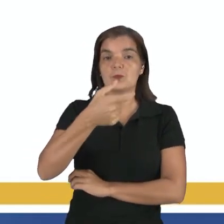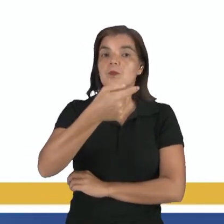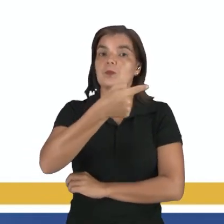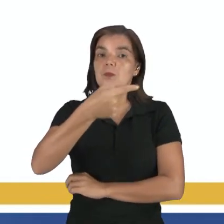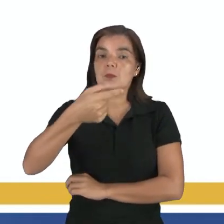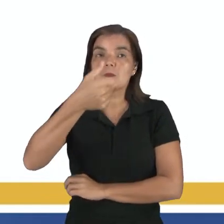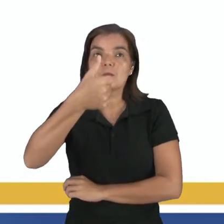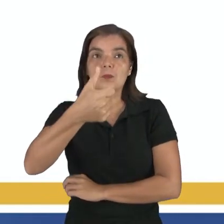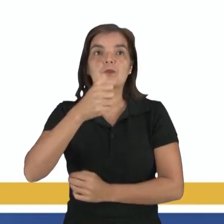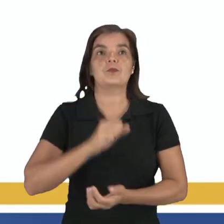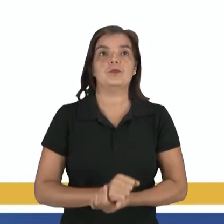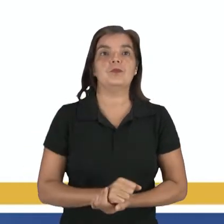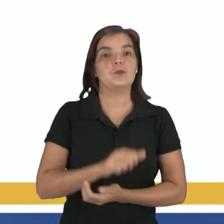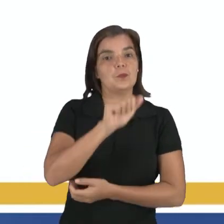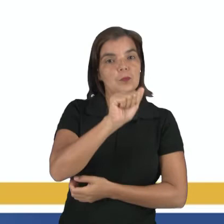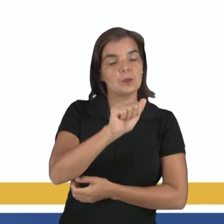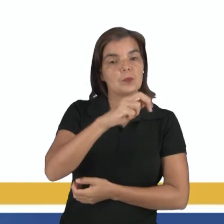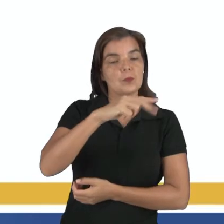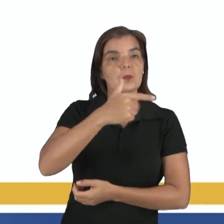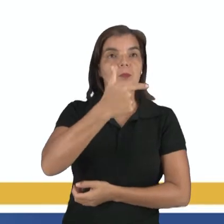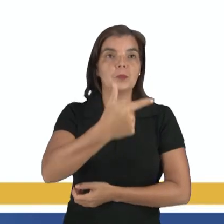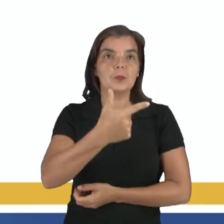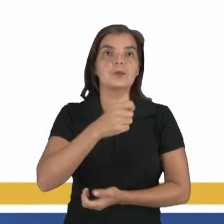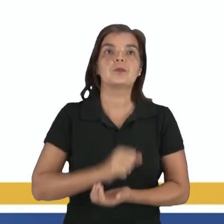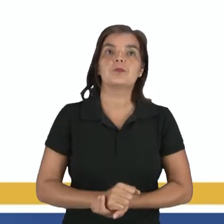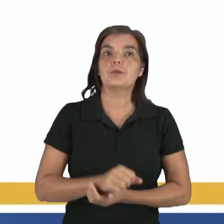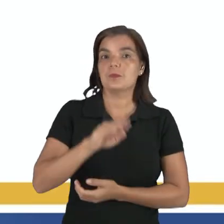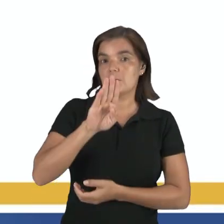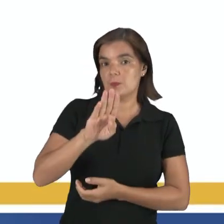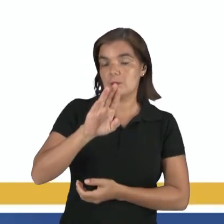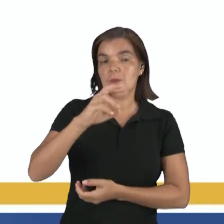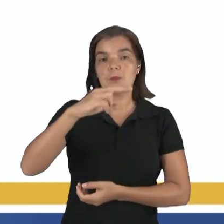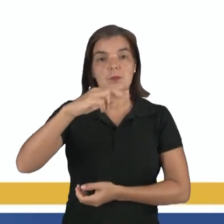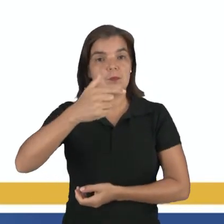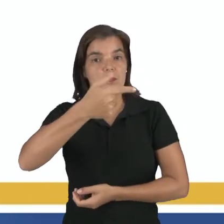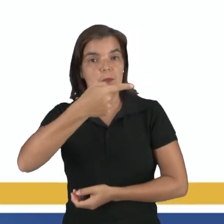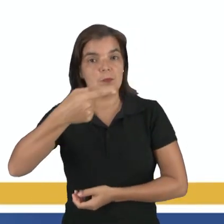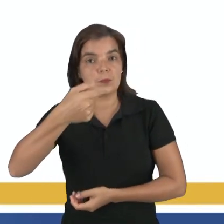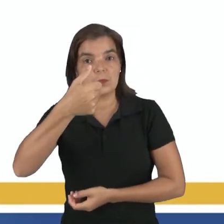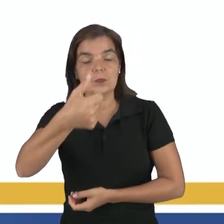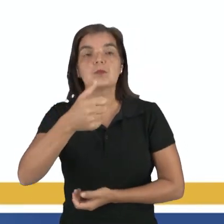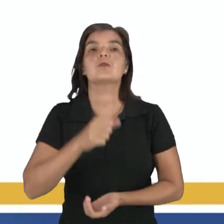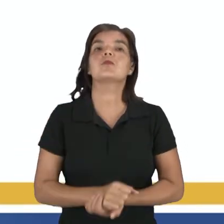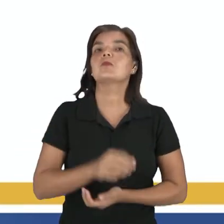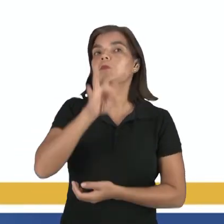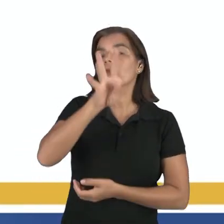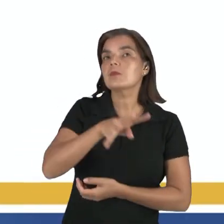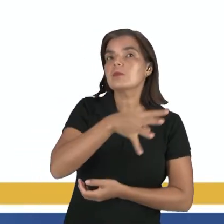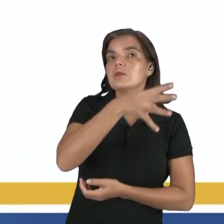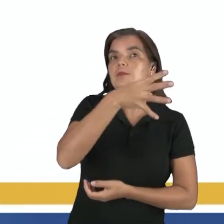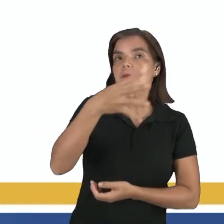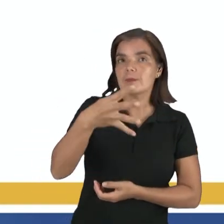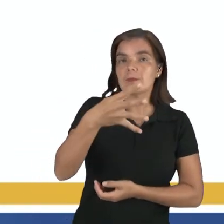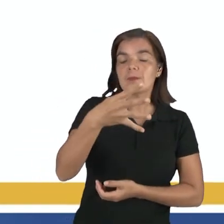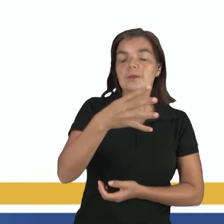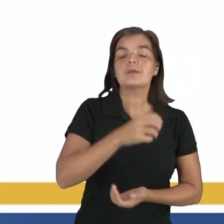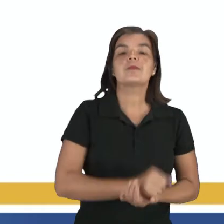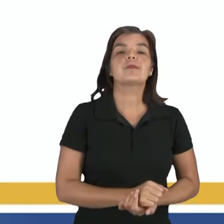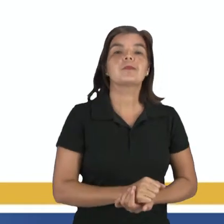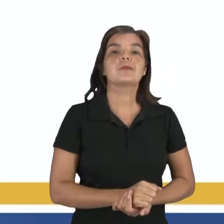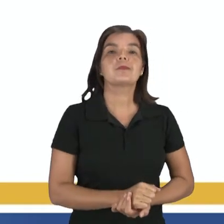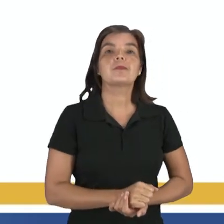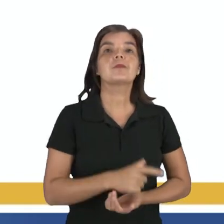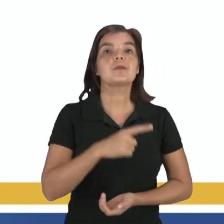1, onde o a é igual a 2 e o b é igual a menos 1, na tabela